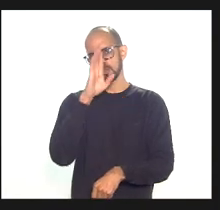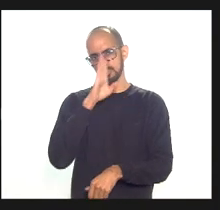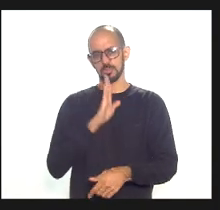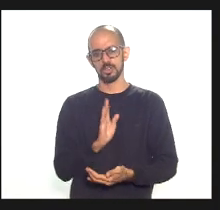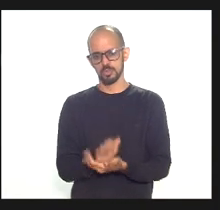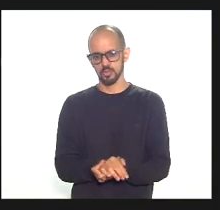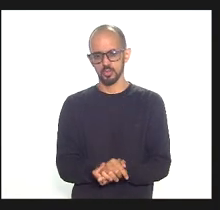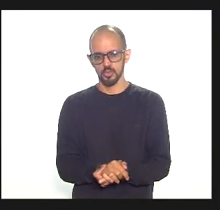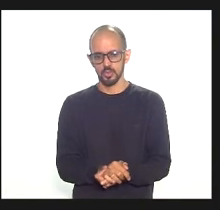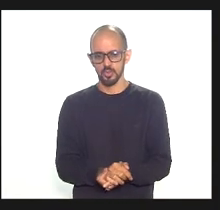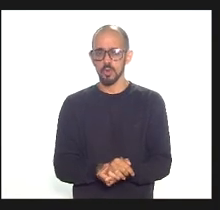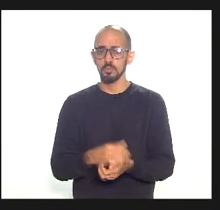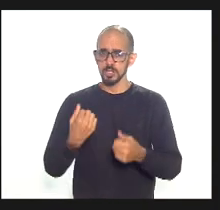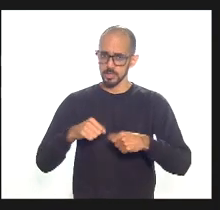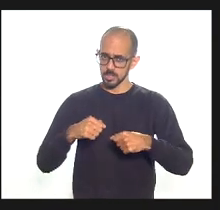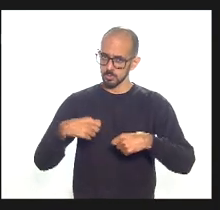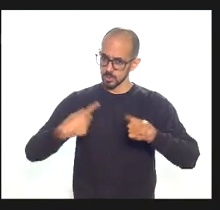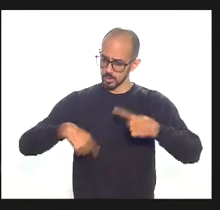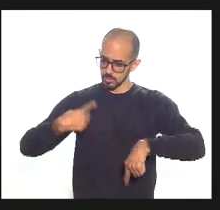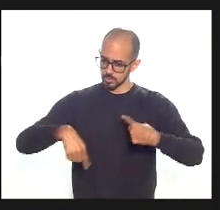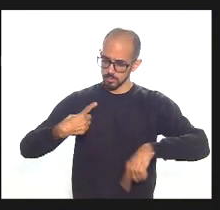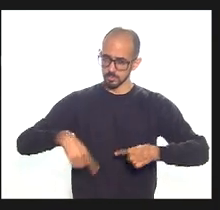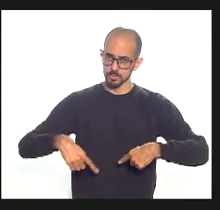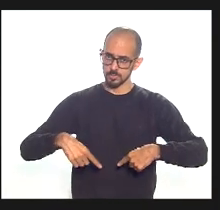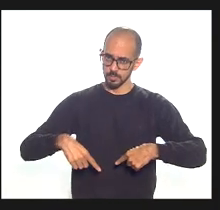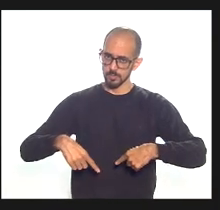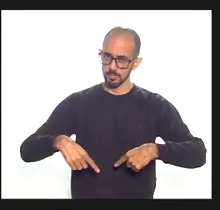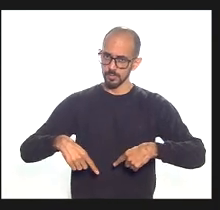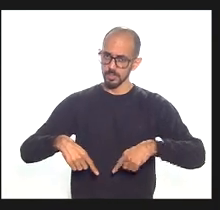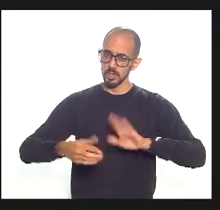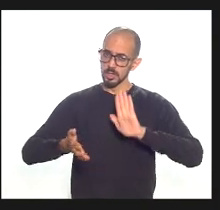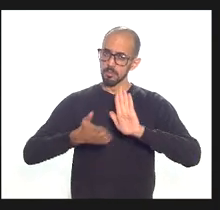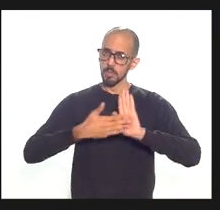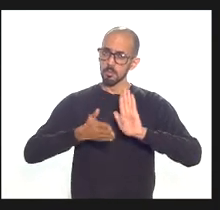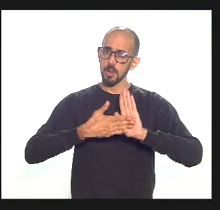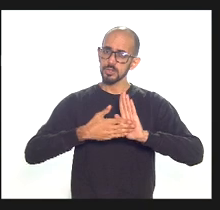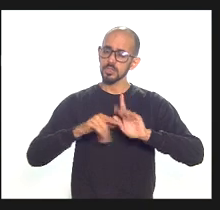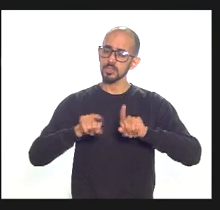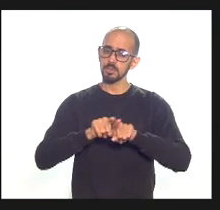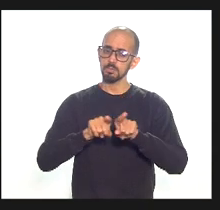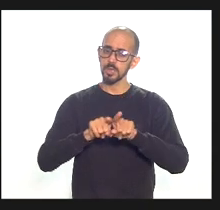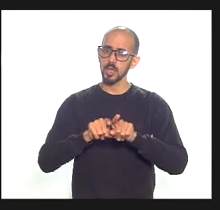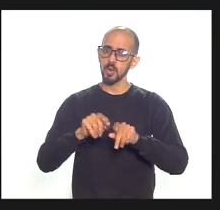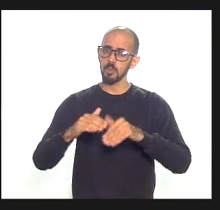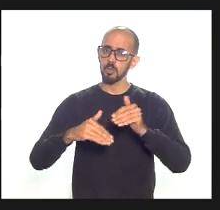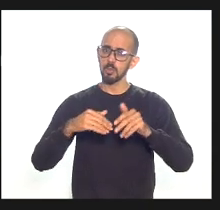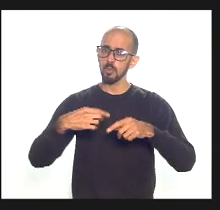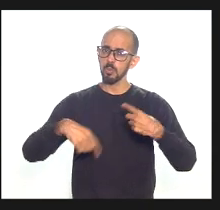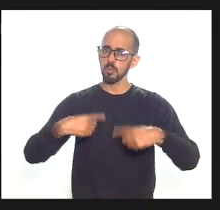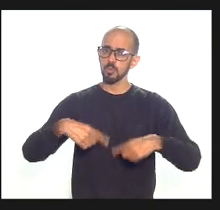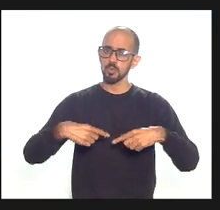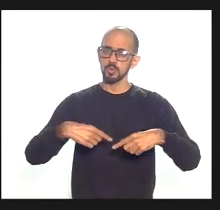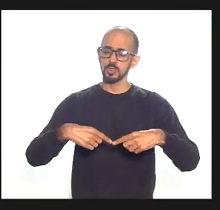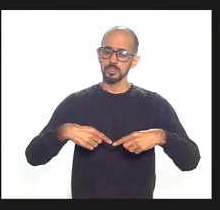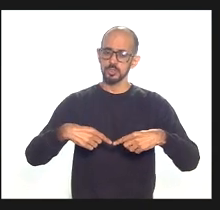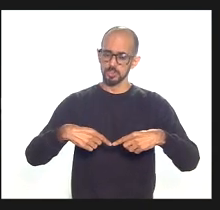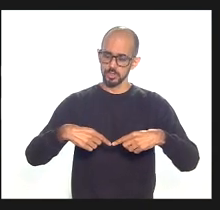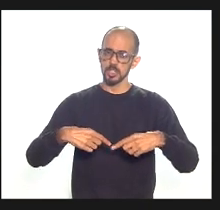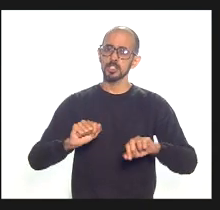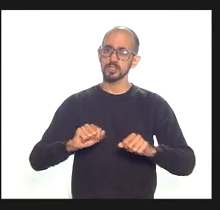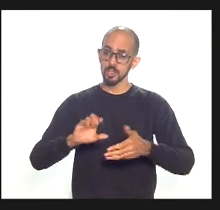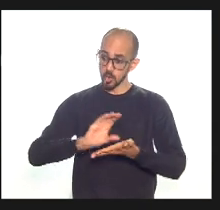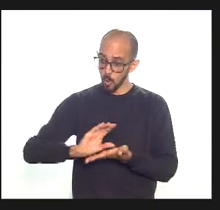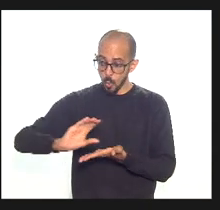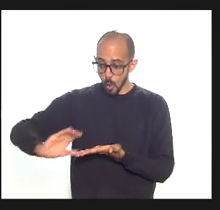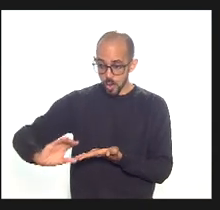necessário debater e discutir e propor para avançar realmente com políticas públicas, com orçamento necessário